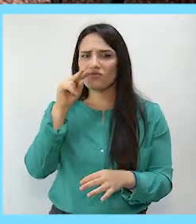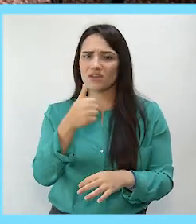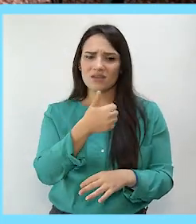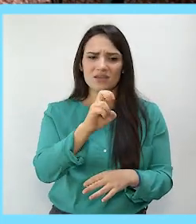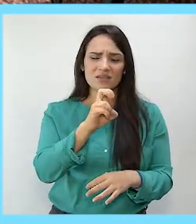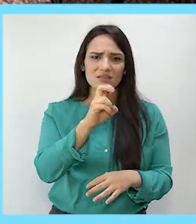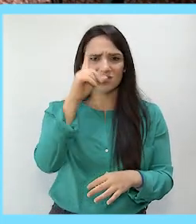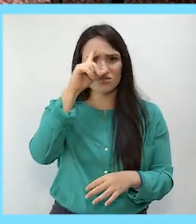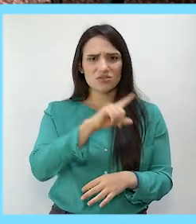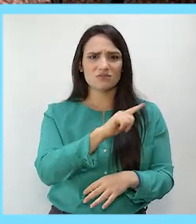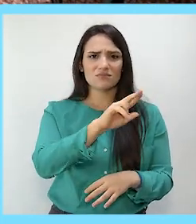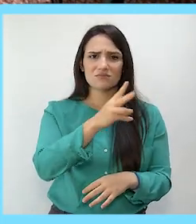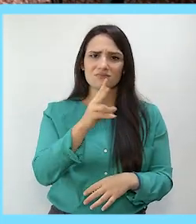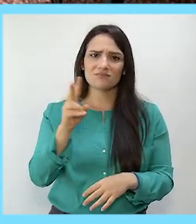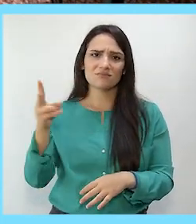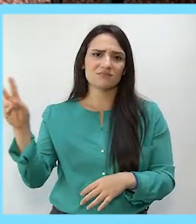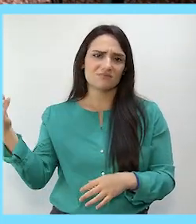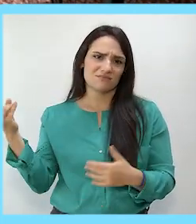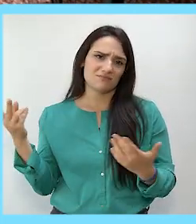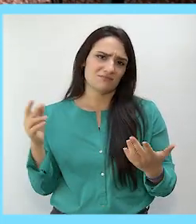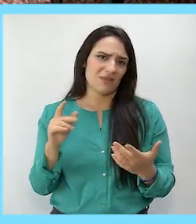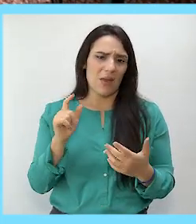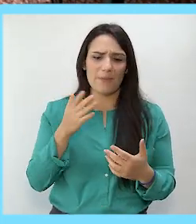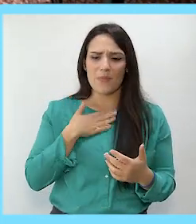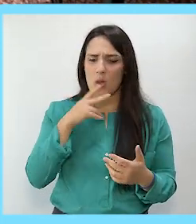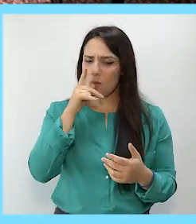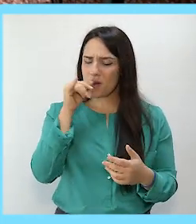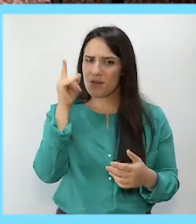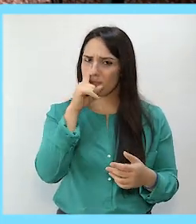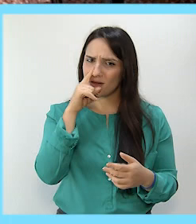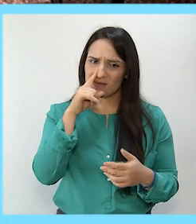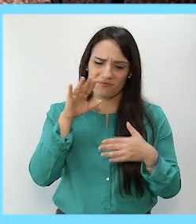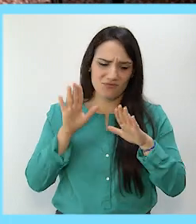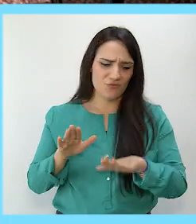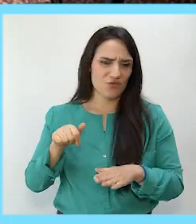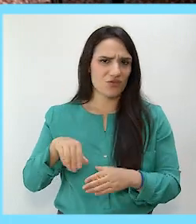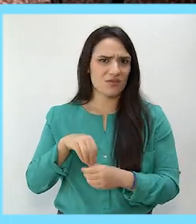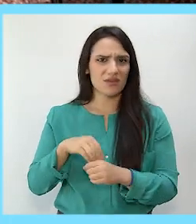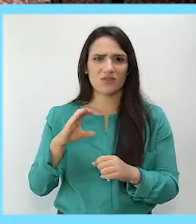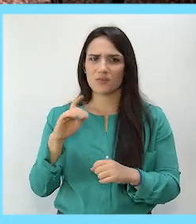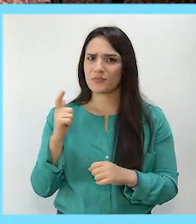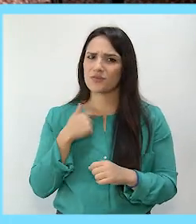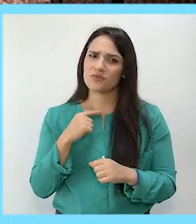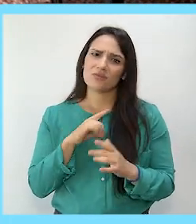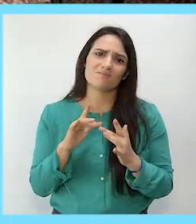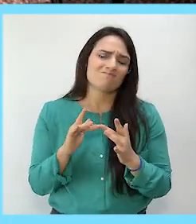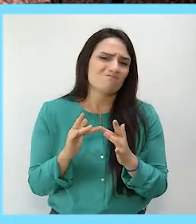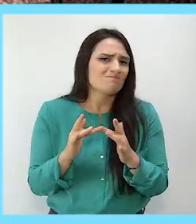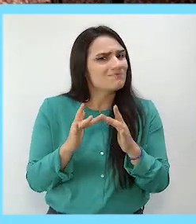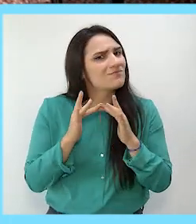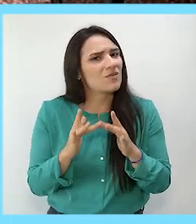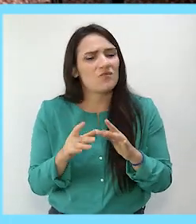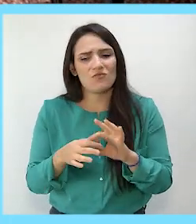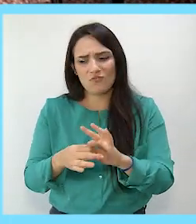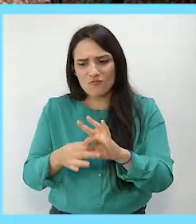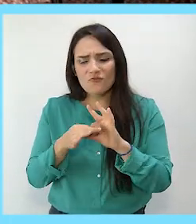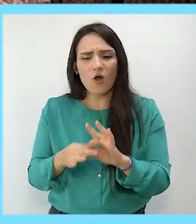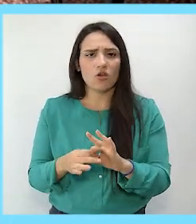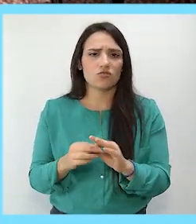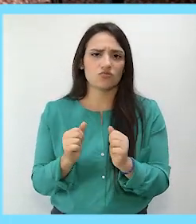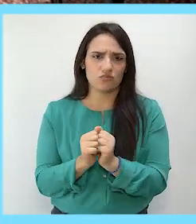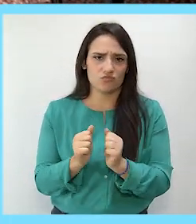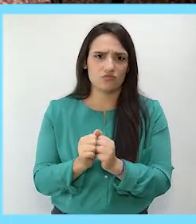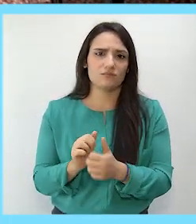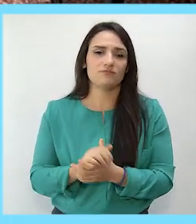a cada 15 dias. E meus pais também aqui em Campo Grande, né? Eu tenho uma ligação muito forte com eles. E eu